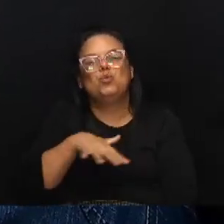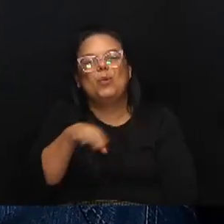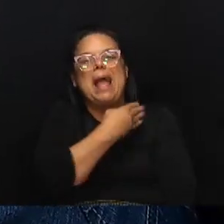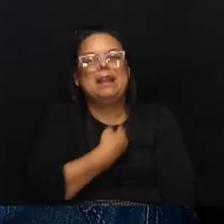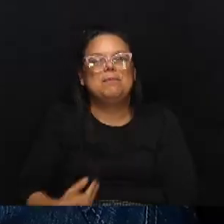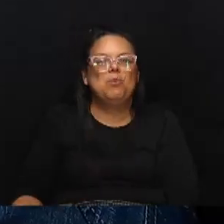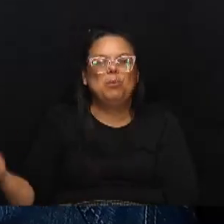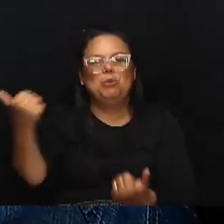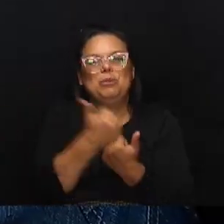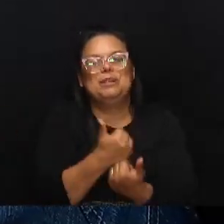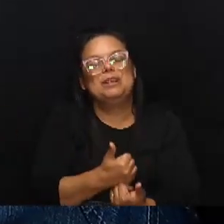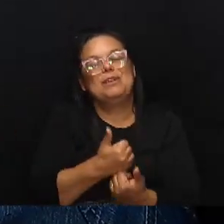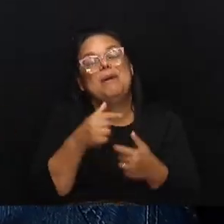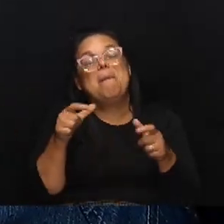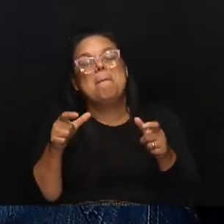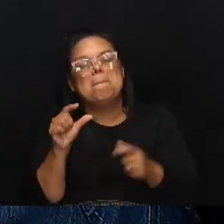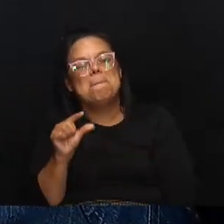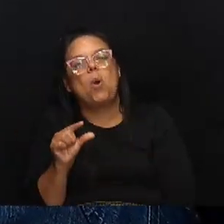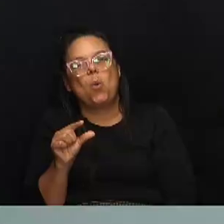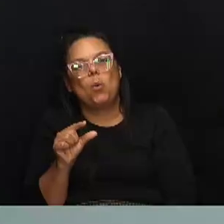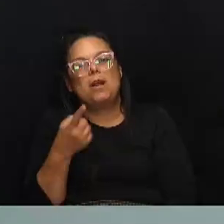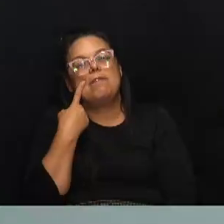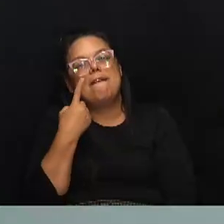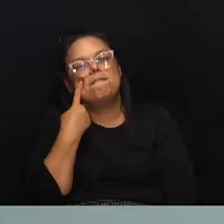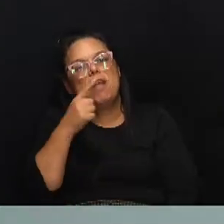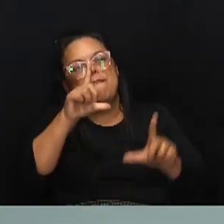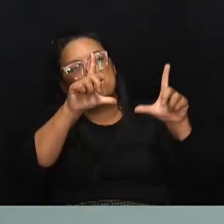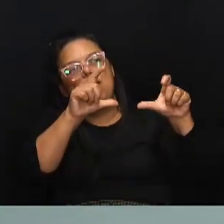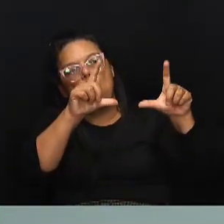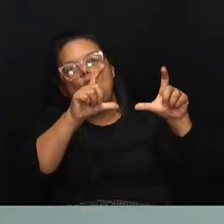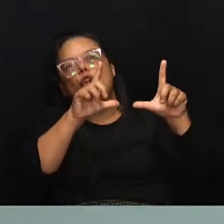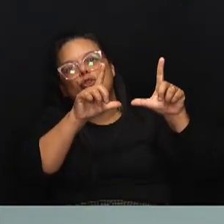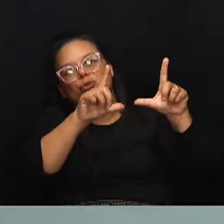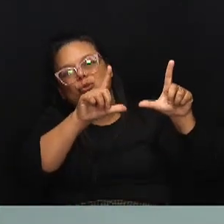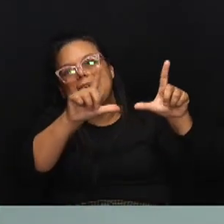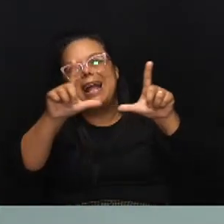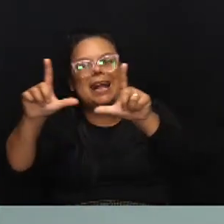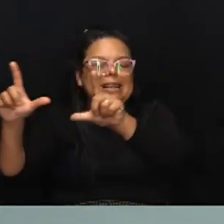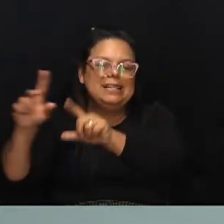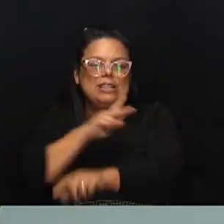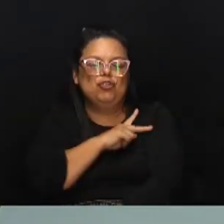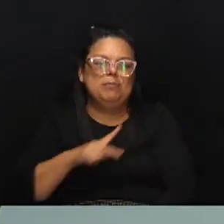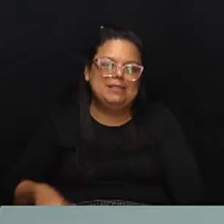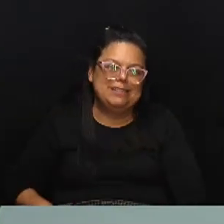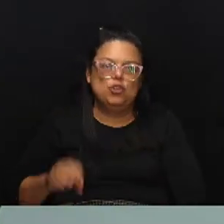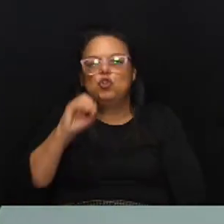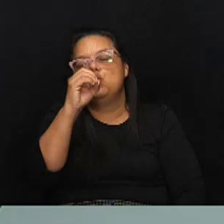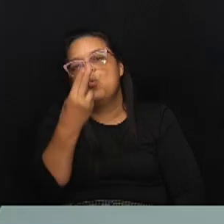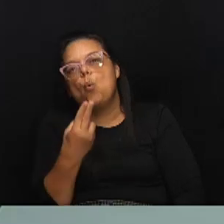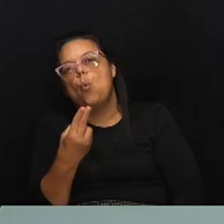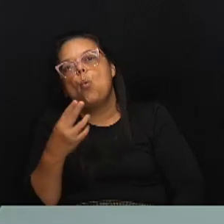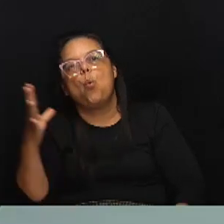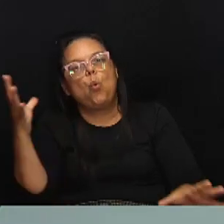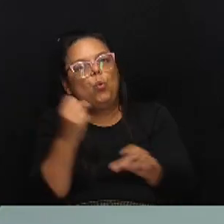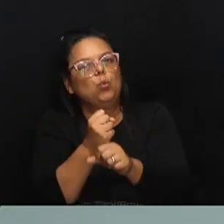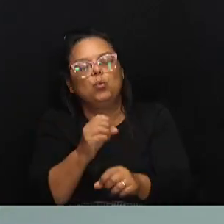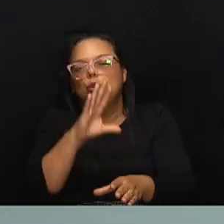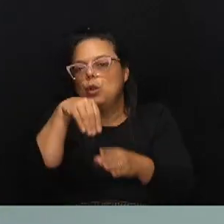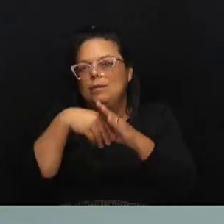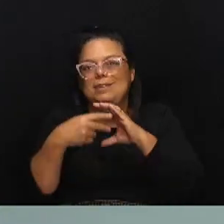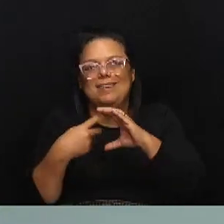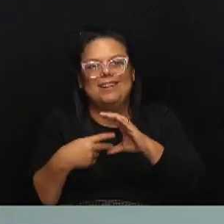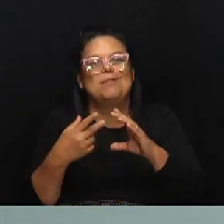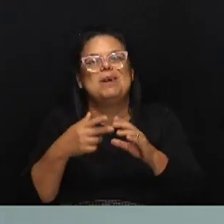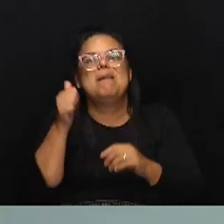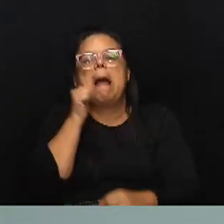compara com o acervo de fotografias da galeria de presidentes, ou mesmo o acervo total da Câmara, elas ocupam